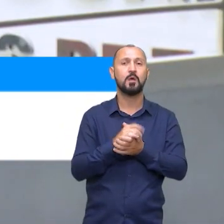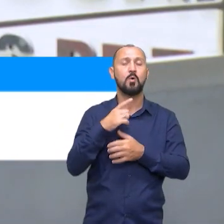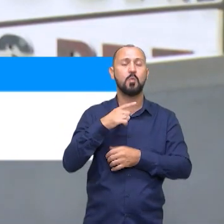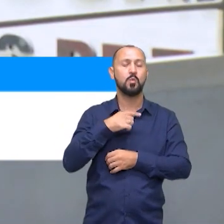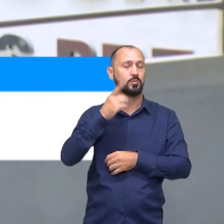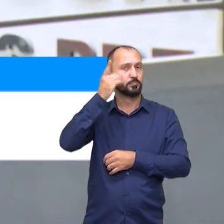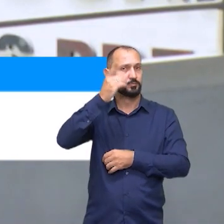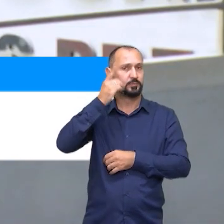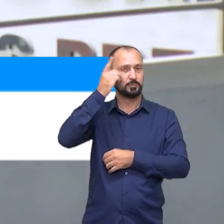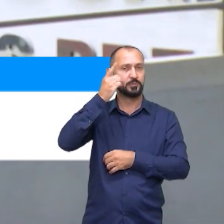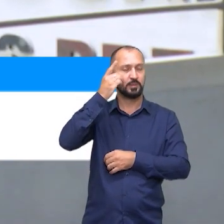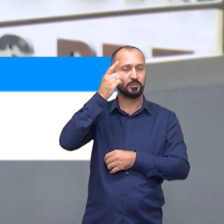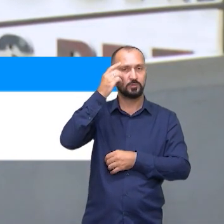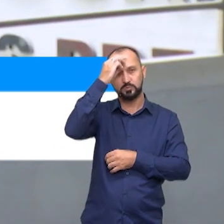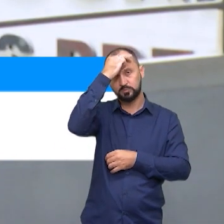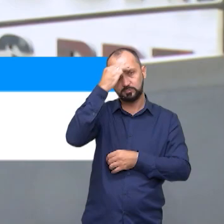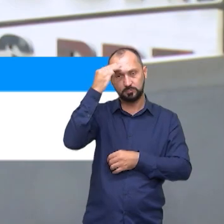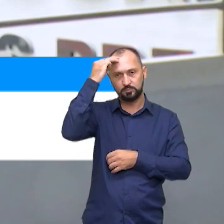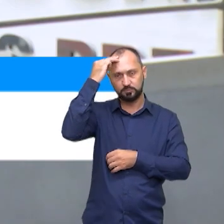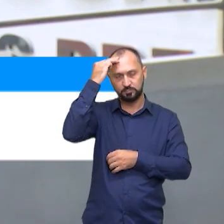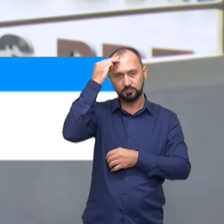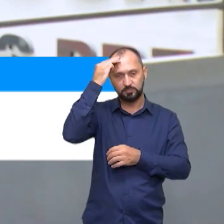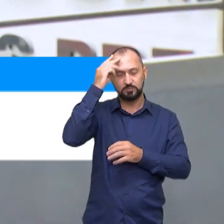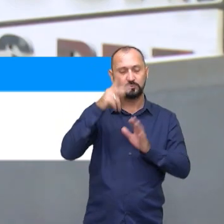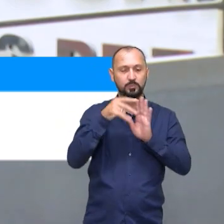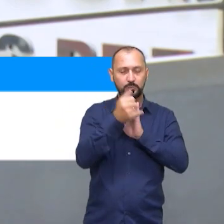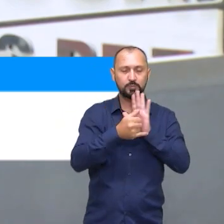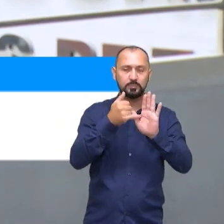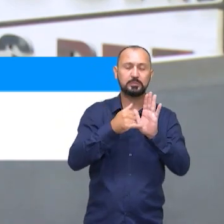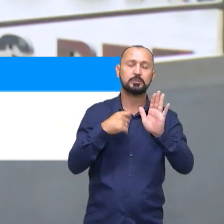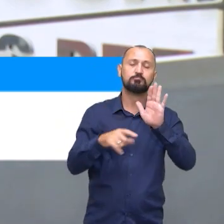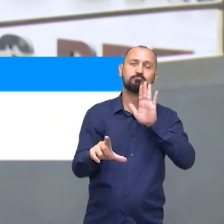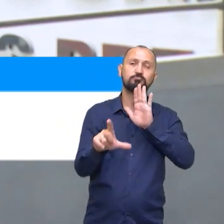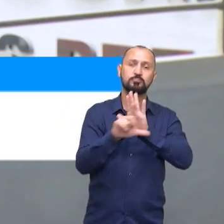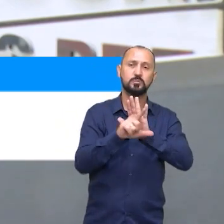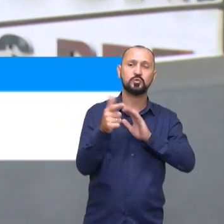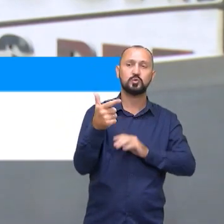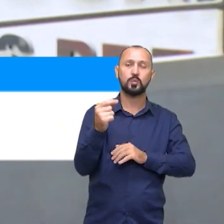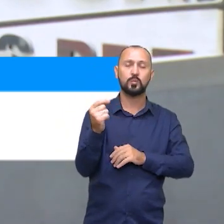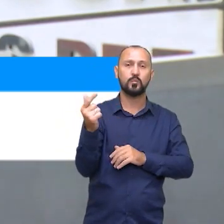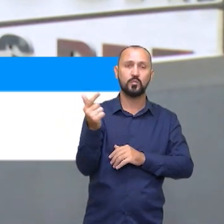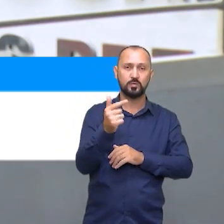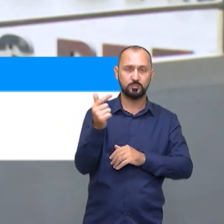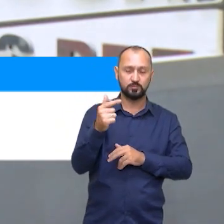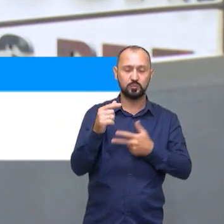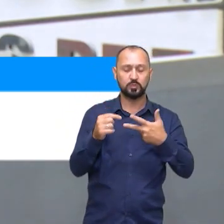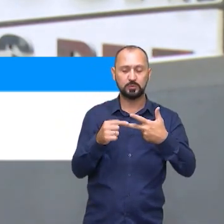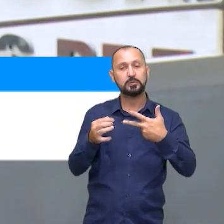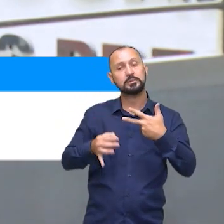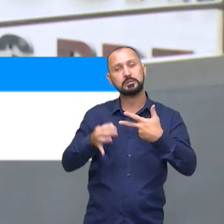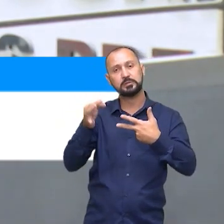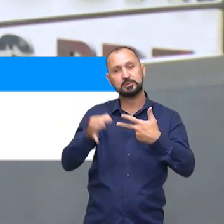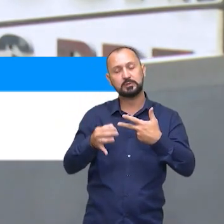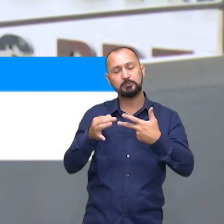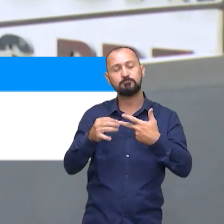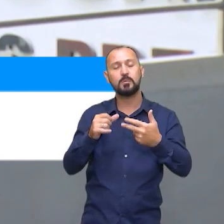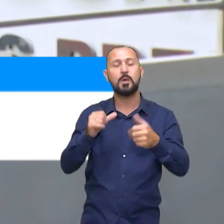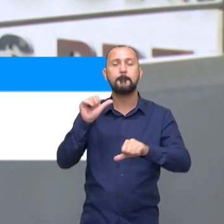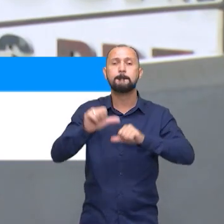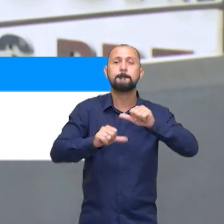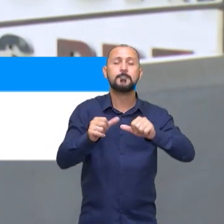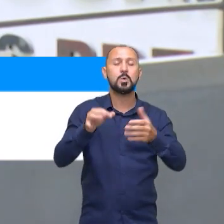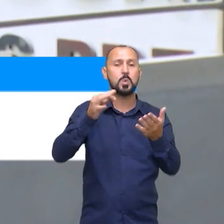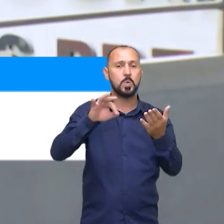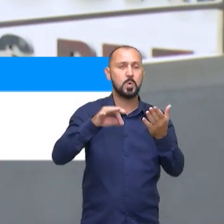do deputado Evander Vendramini, do PP, o projeto de lei 135 de 2022 do Poder Judiciário também segue